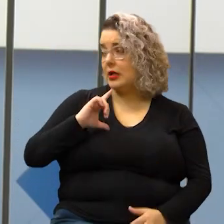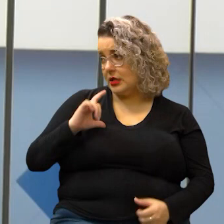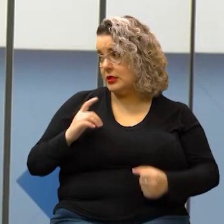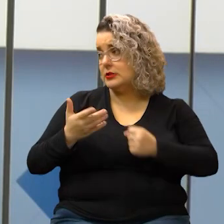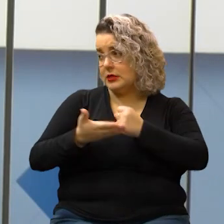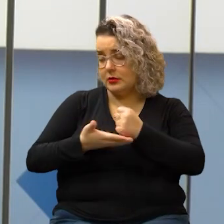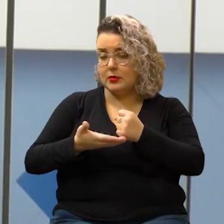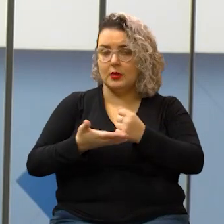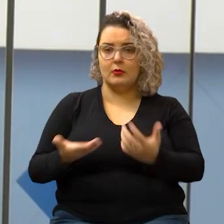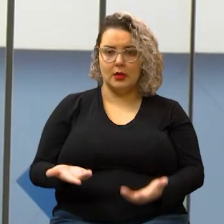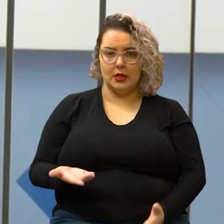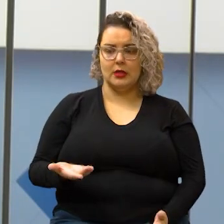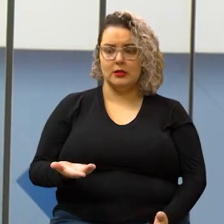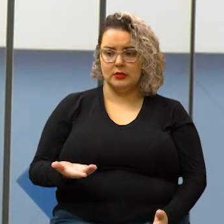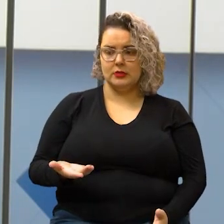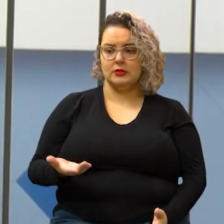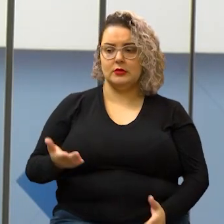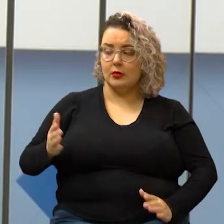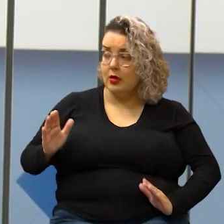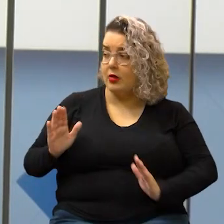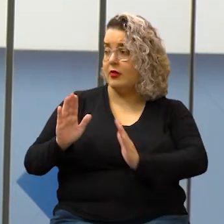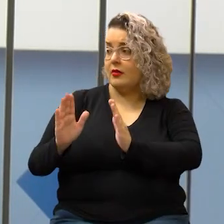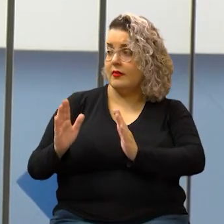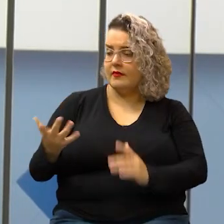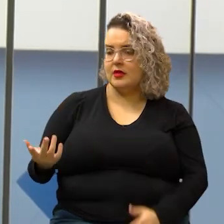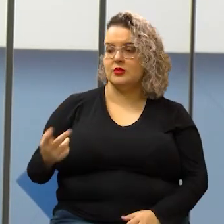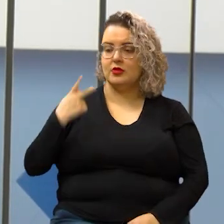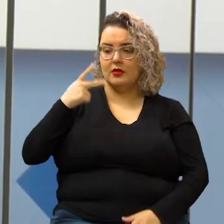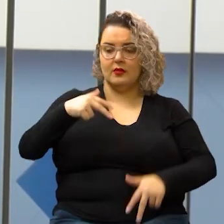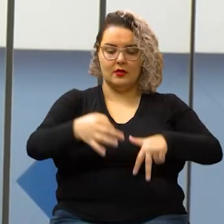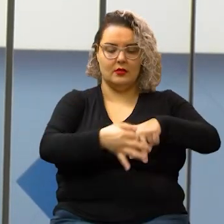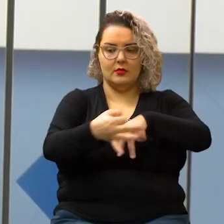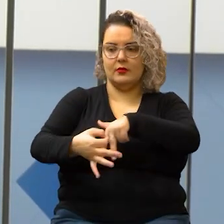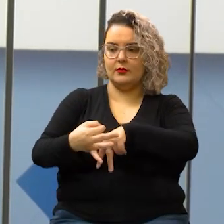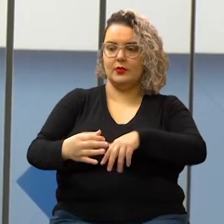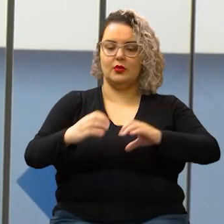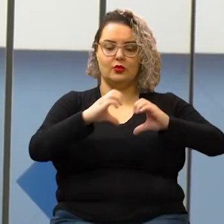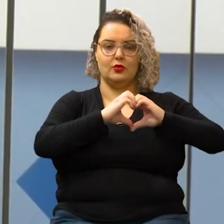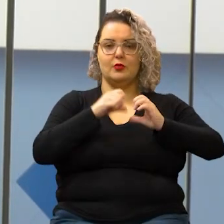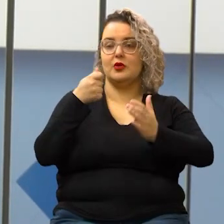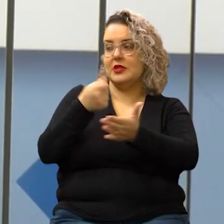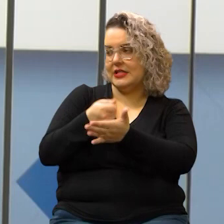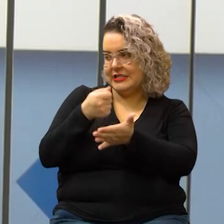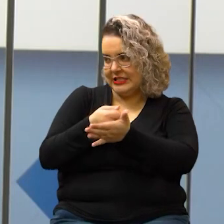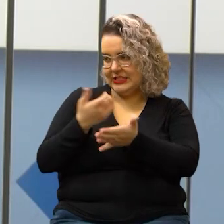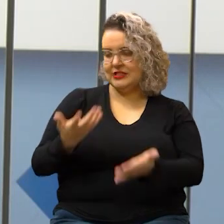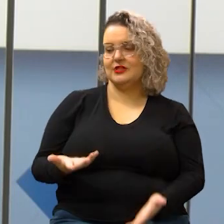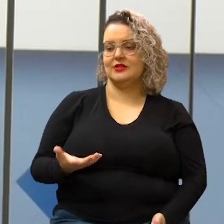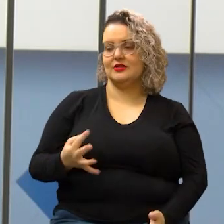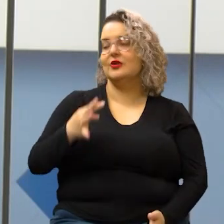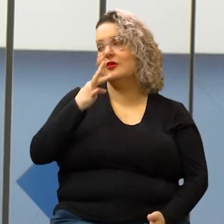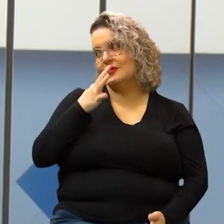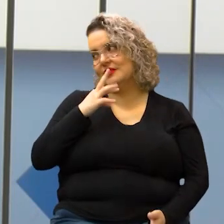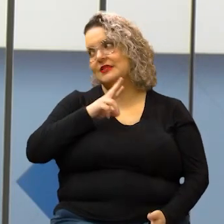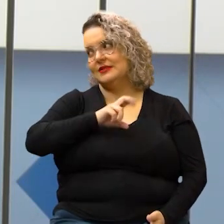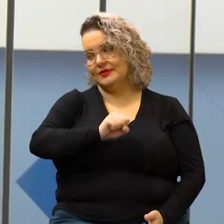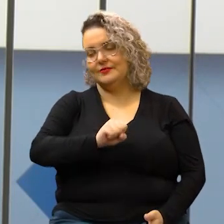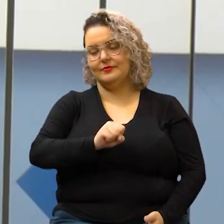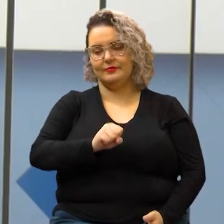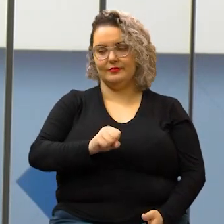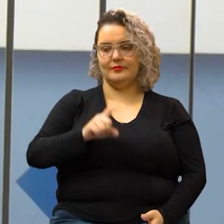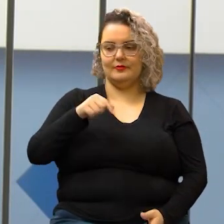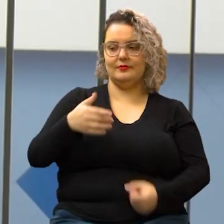princípio que vai de frente com a fala dos dois, que é um princípio do amor exigente. Com certeza você conhece, Rossini, que é aquele